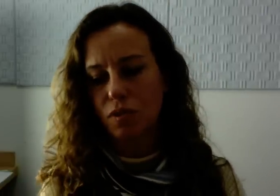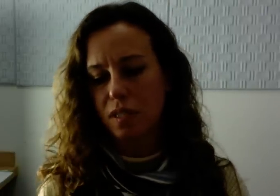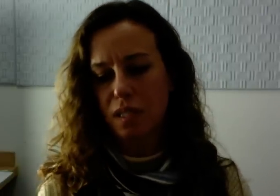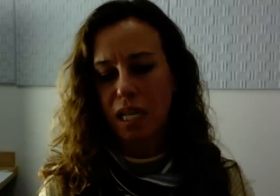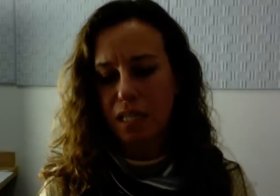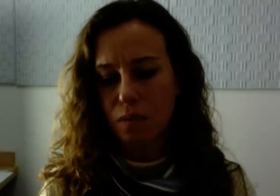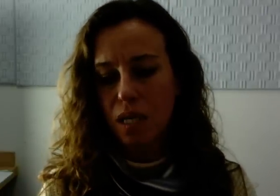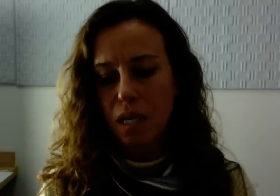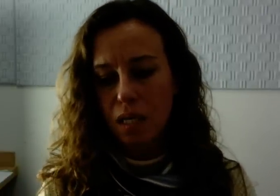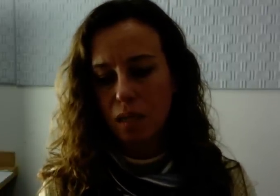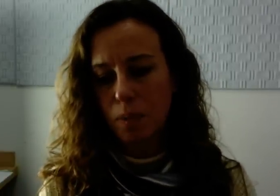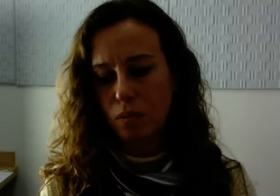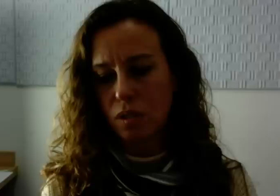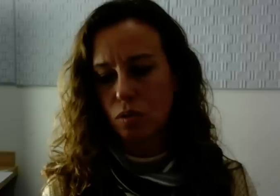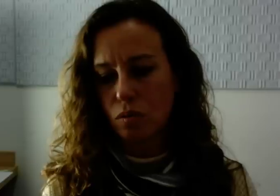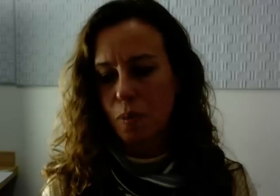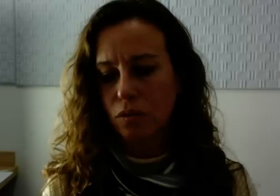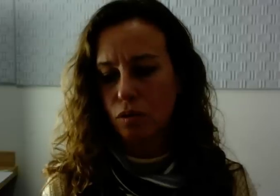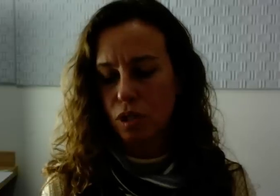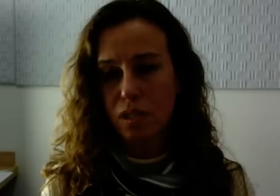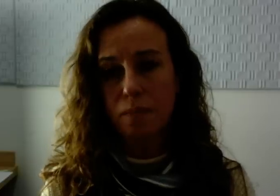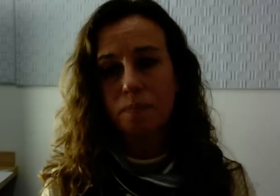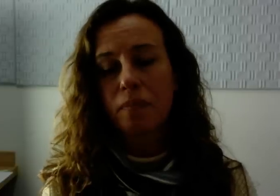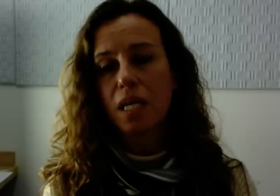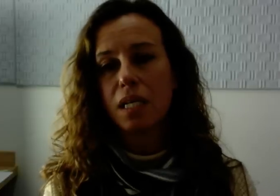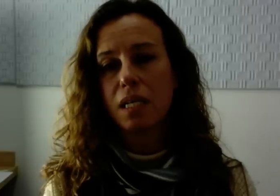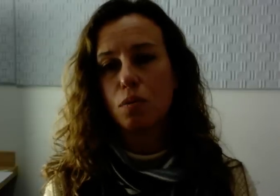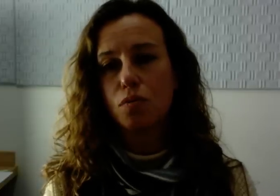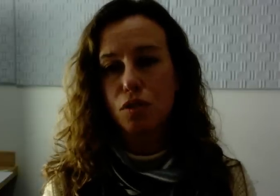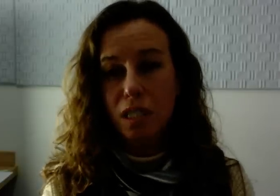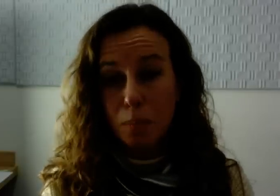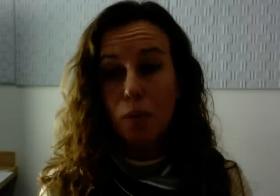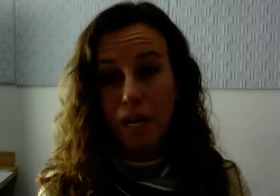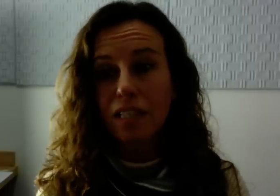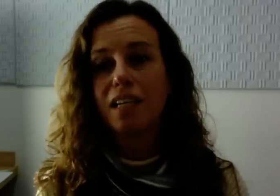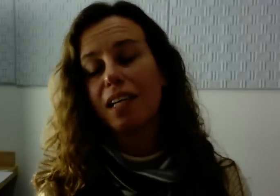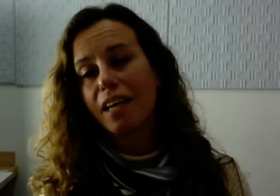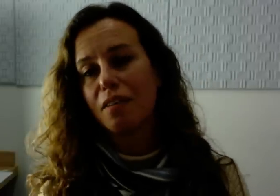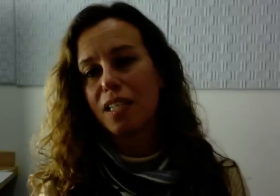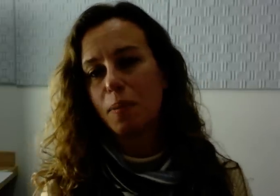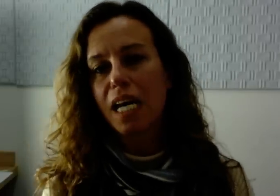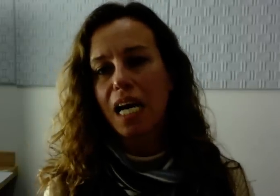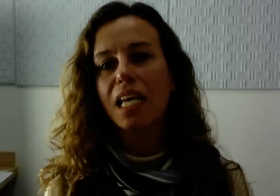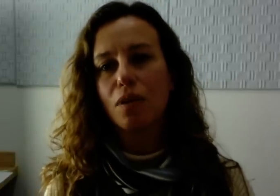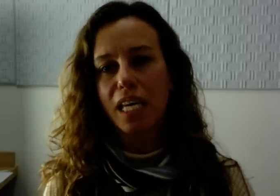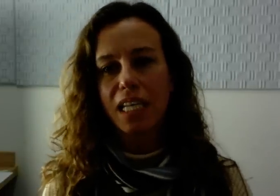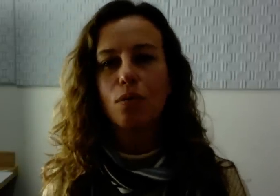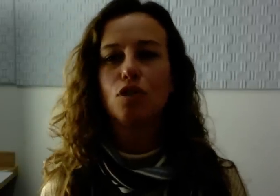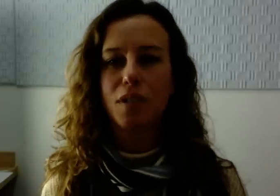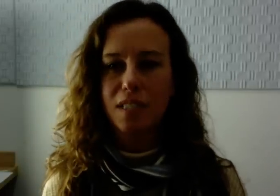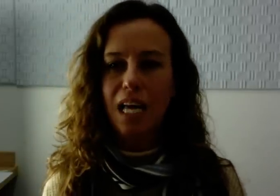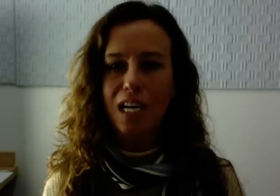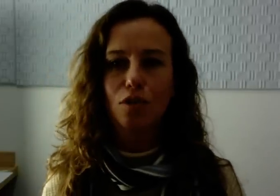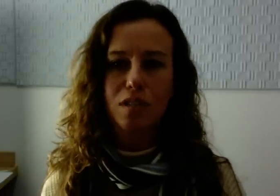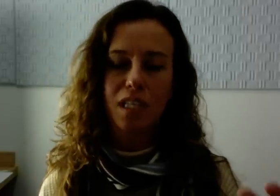assistam se vocês se interessam eh pelo transtorno do espectro autista eh os vídeos da temple granding que ela vai explicar né O que que é